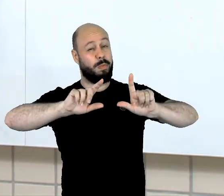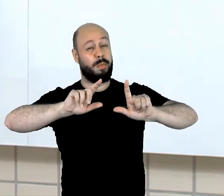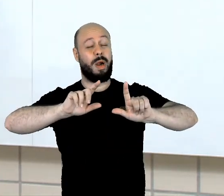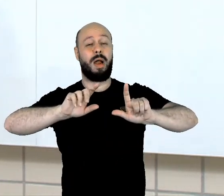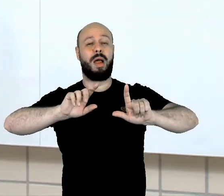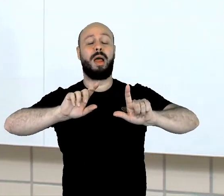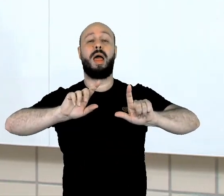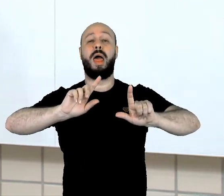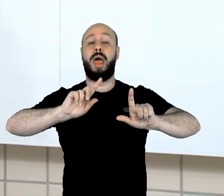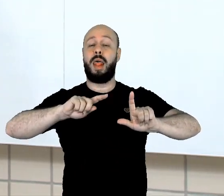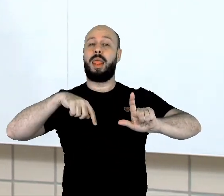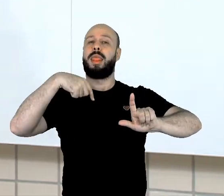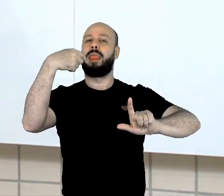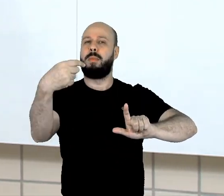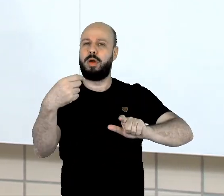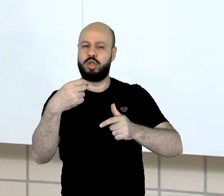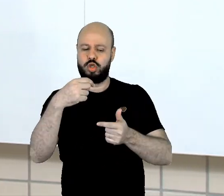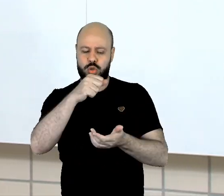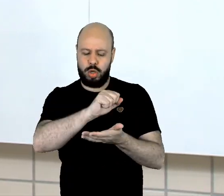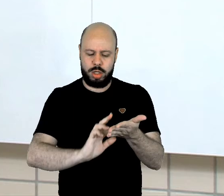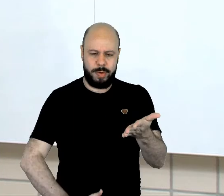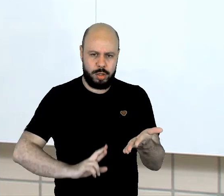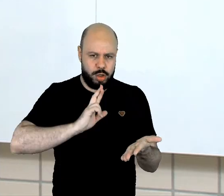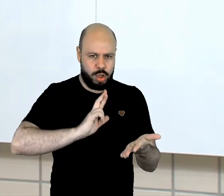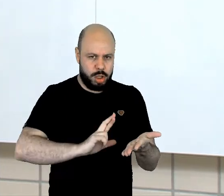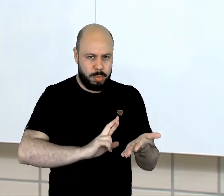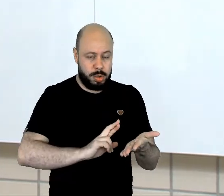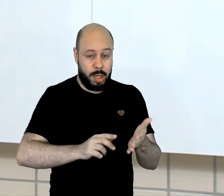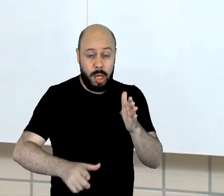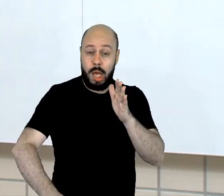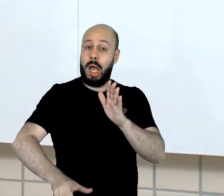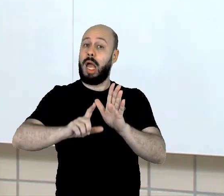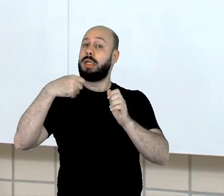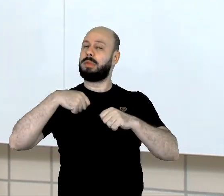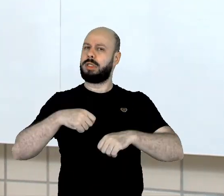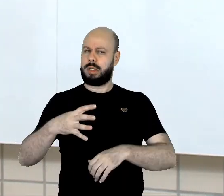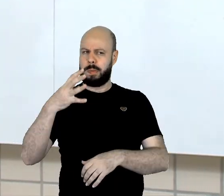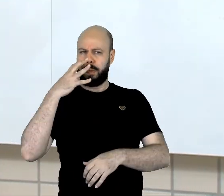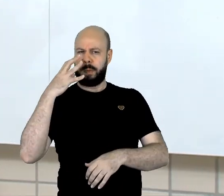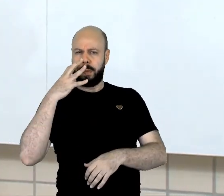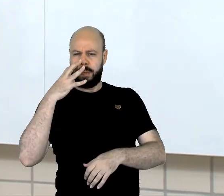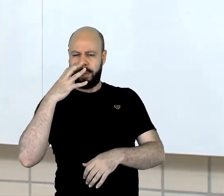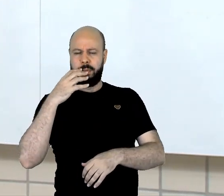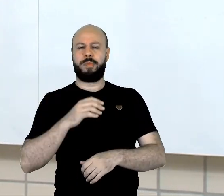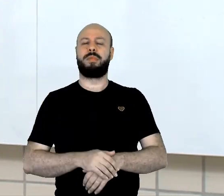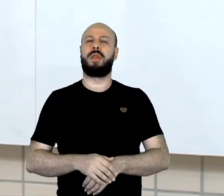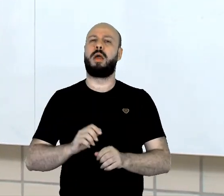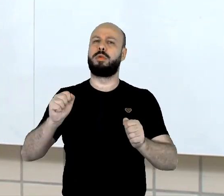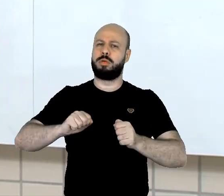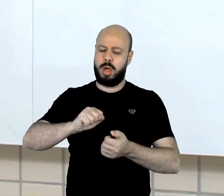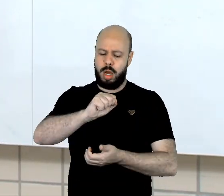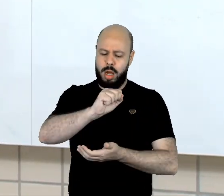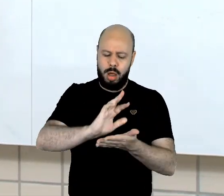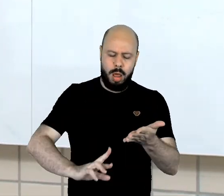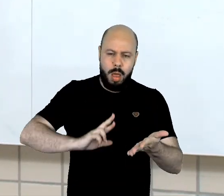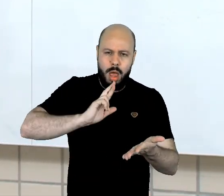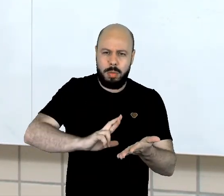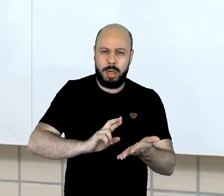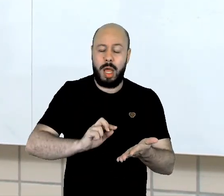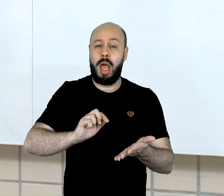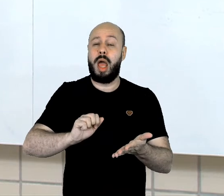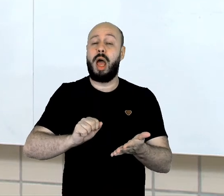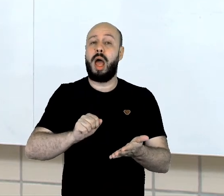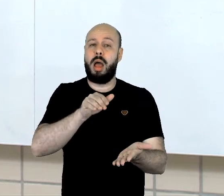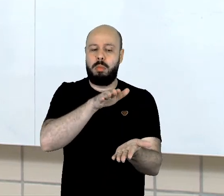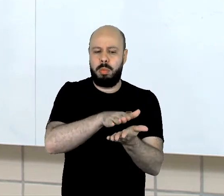ir lá responder as atividades na plataforma ou as atividades impressas que você busca